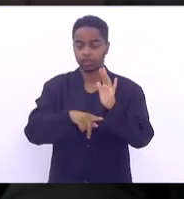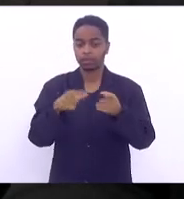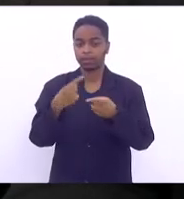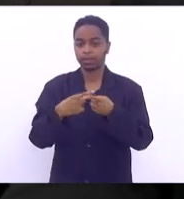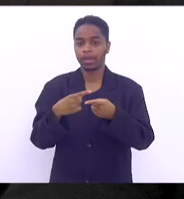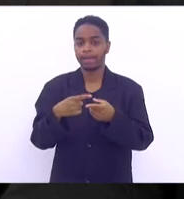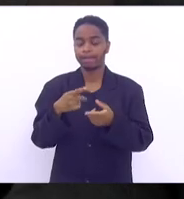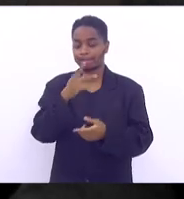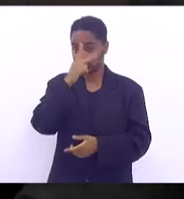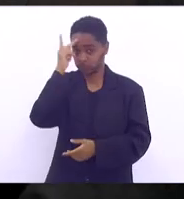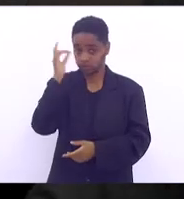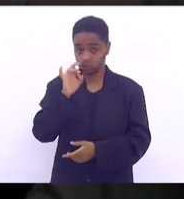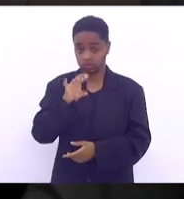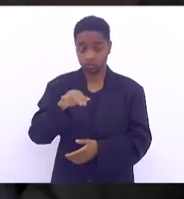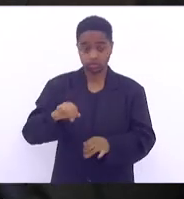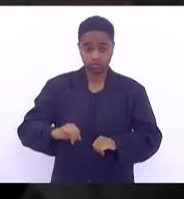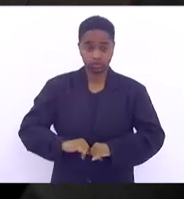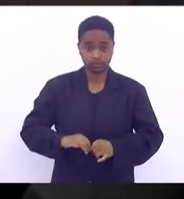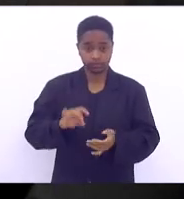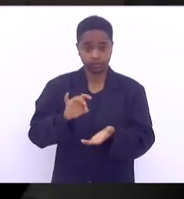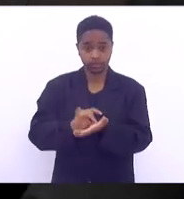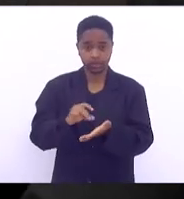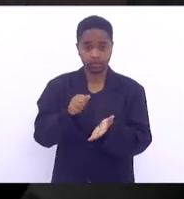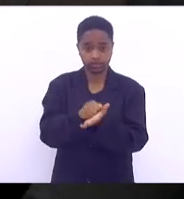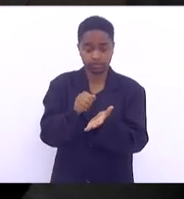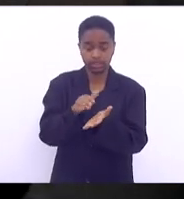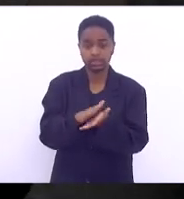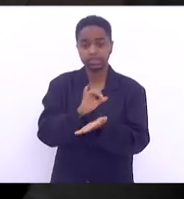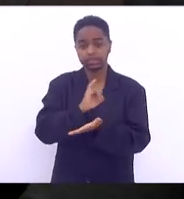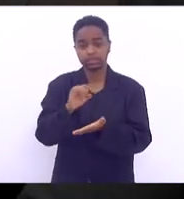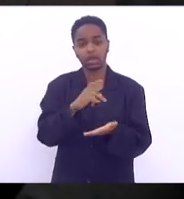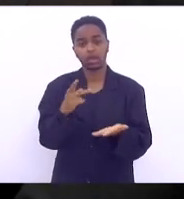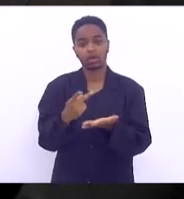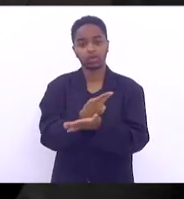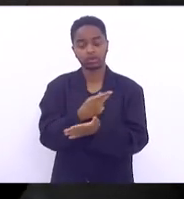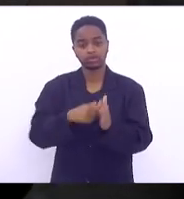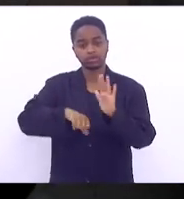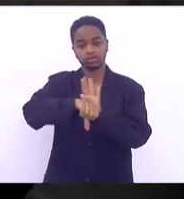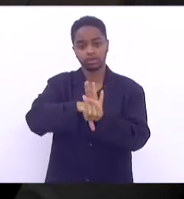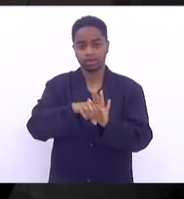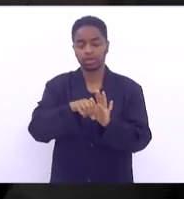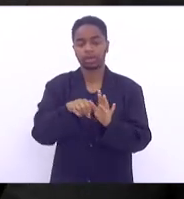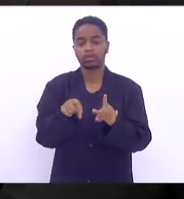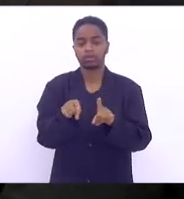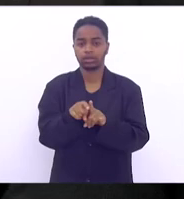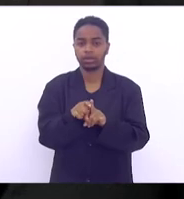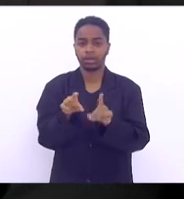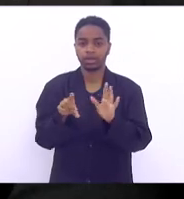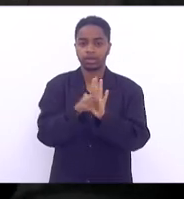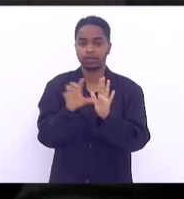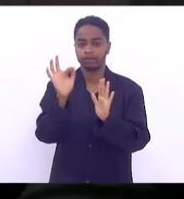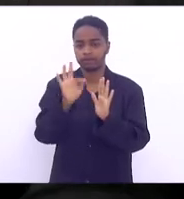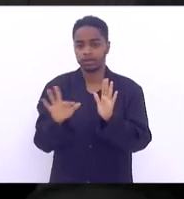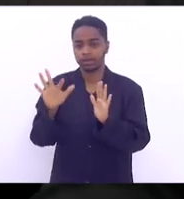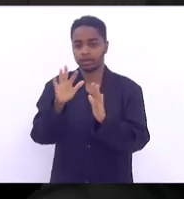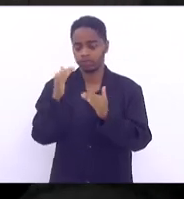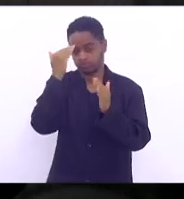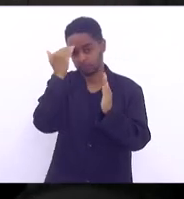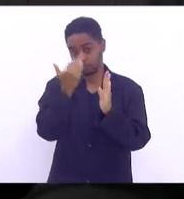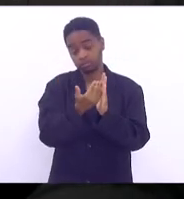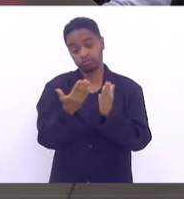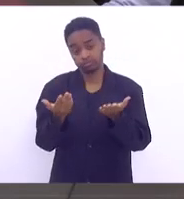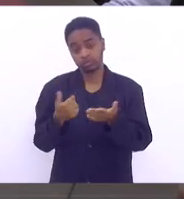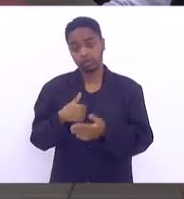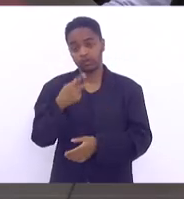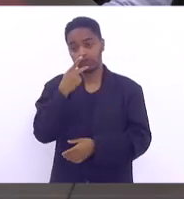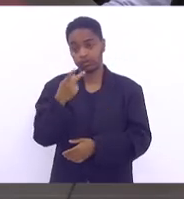sofrer a penalidade administrativa se ela já tiver sido condenada no âmbito penal ou criminal pela lei federal. Perfeito. Já adianto que assiste